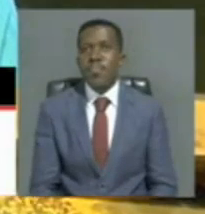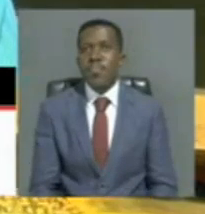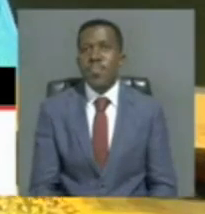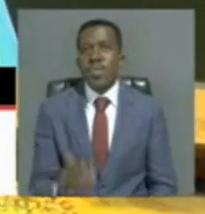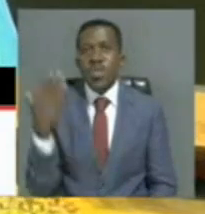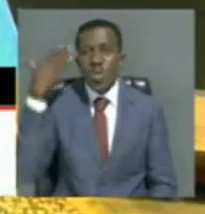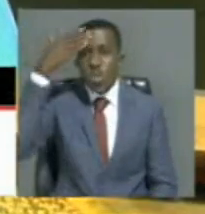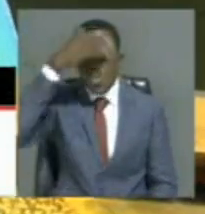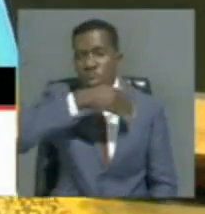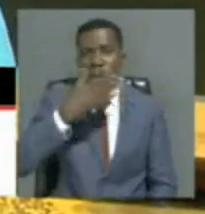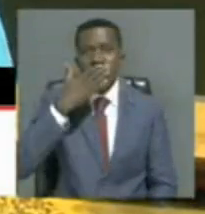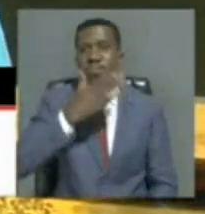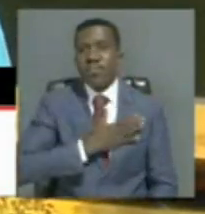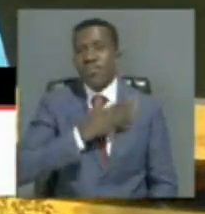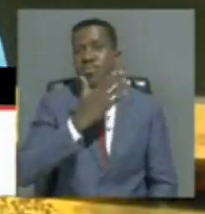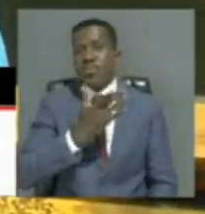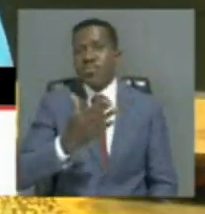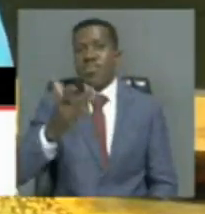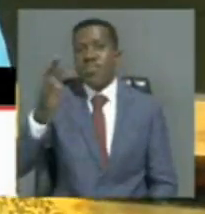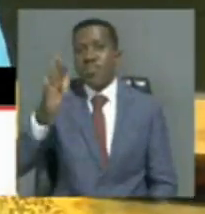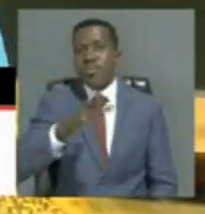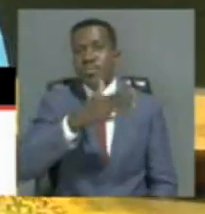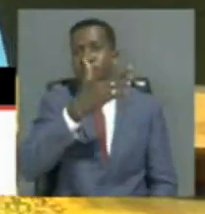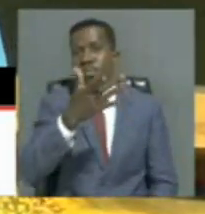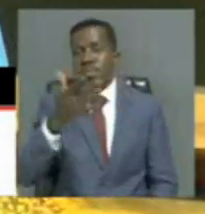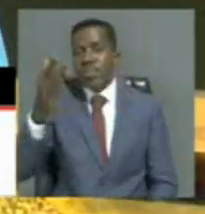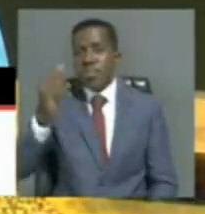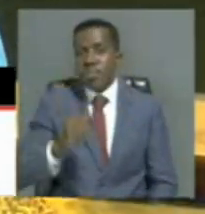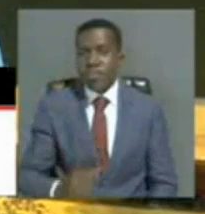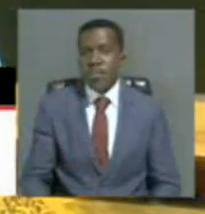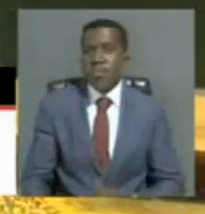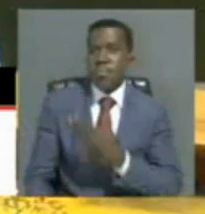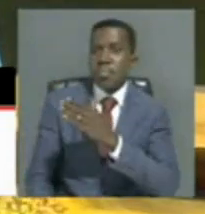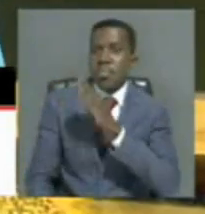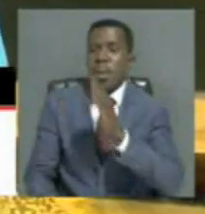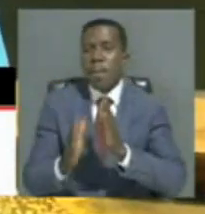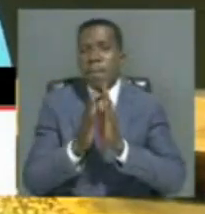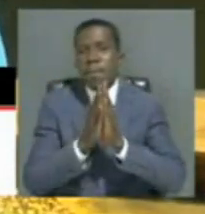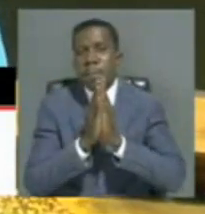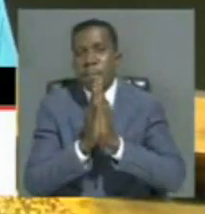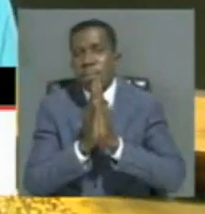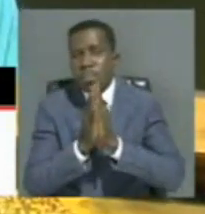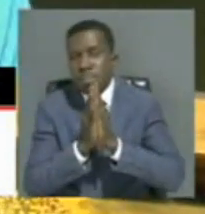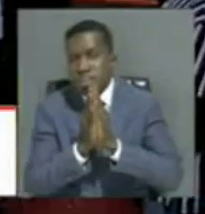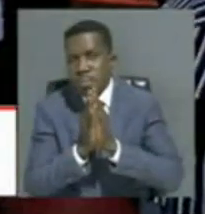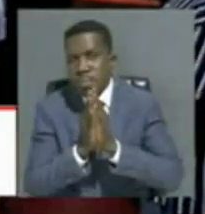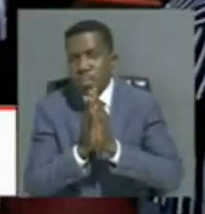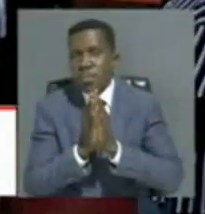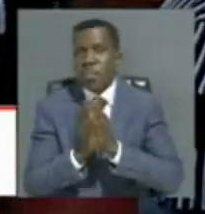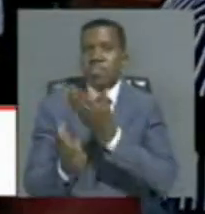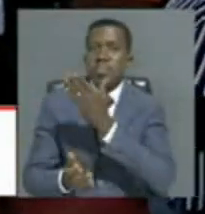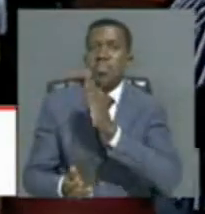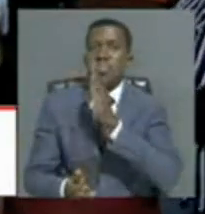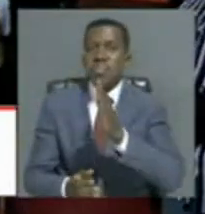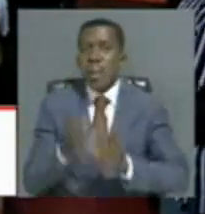de não, poesia. Para andar depressa, devagar. Por favor, falou um padre. No